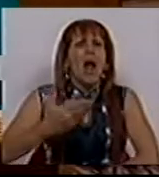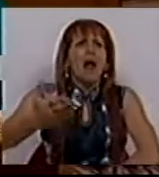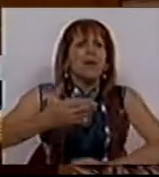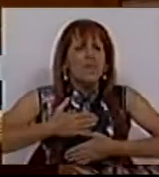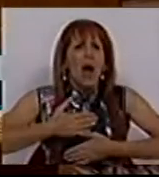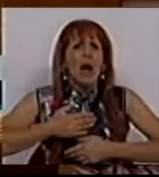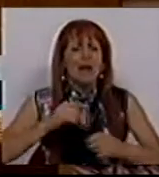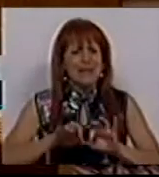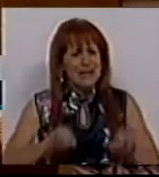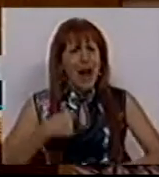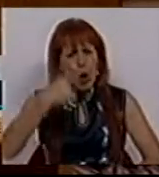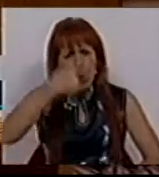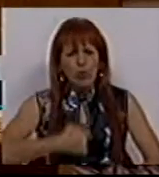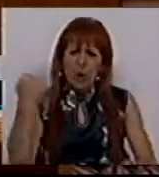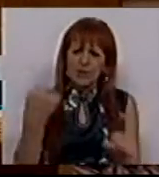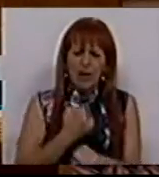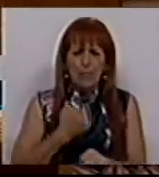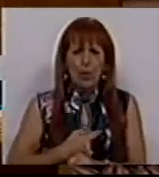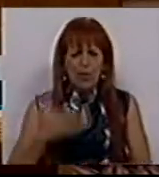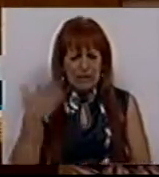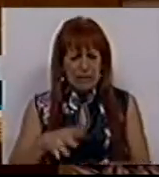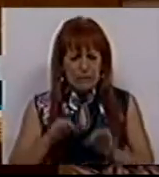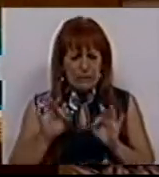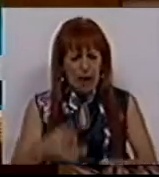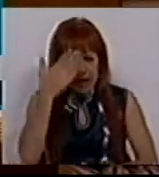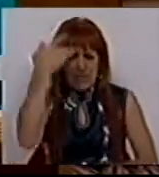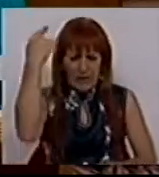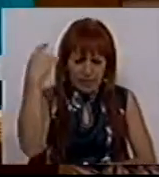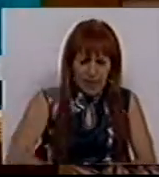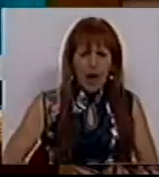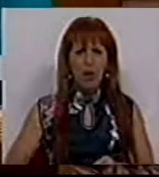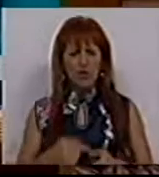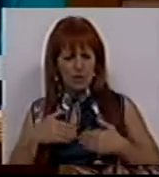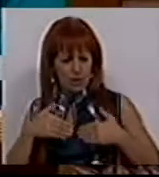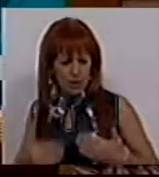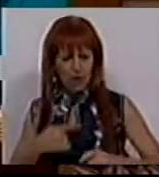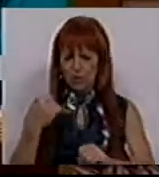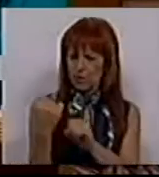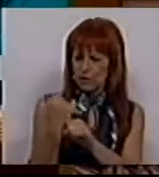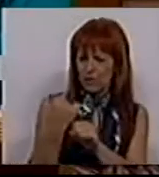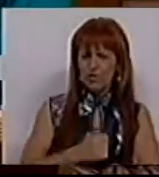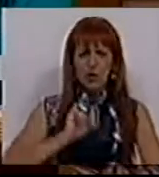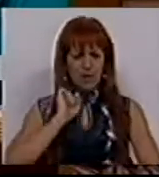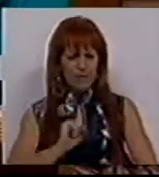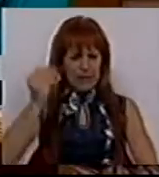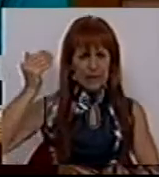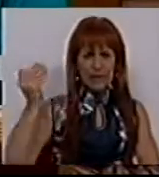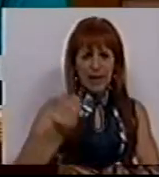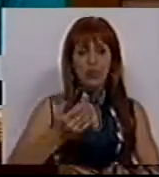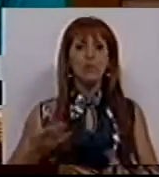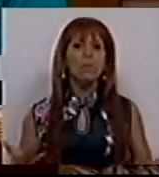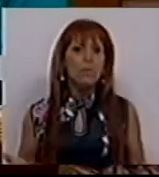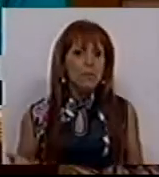ser considerado um trabalhador? A ver reconhecidas as suas capacidades, a sua entrega, o seu trabalho, os seus direitos?